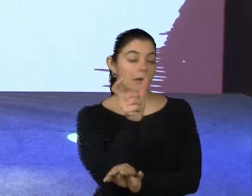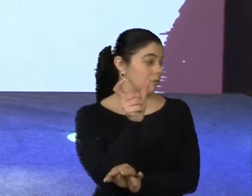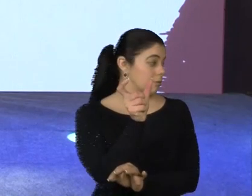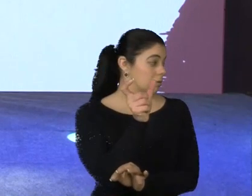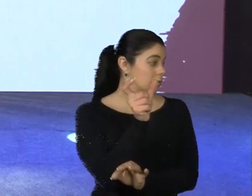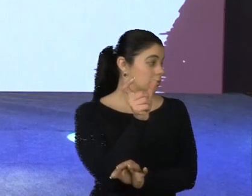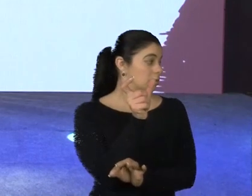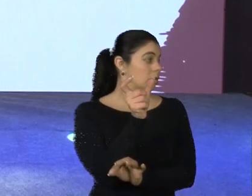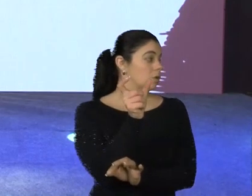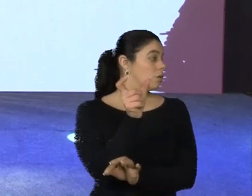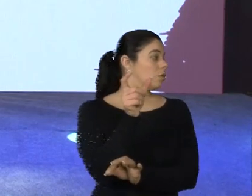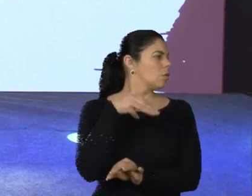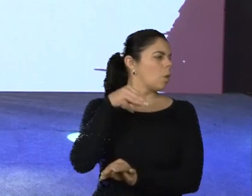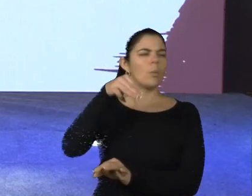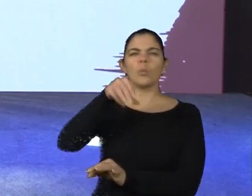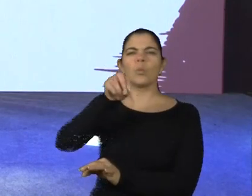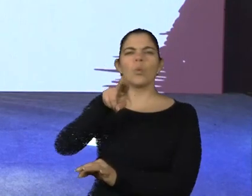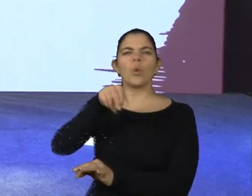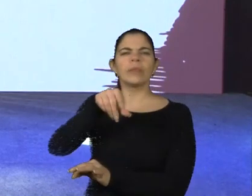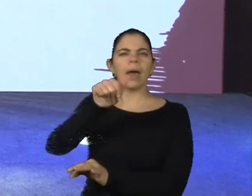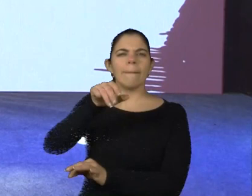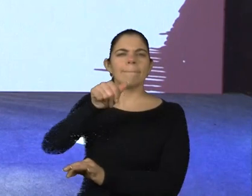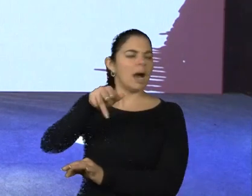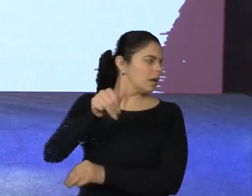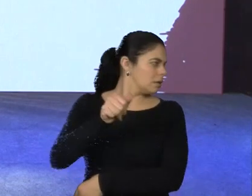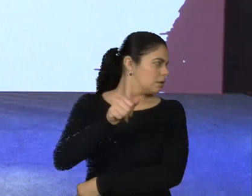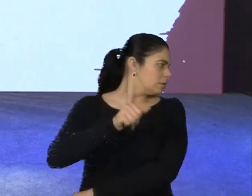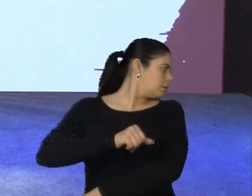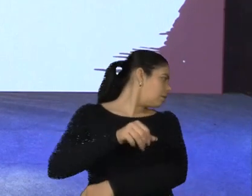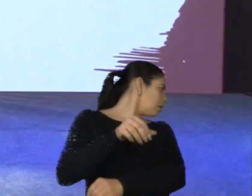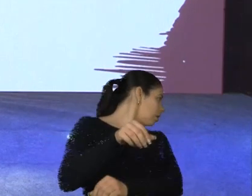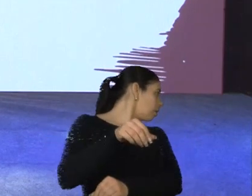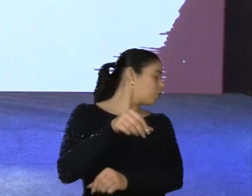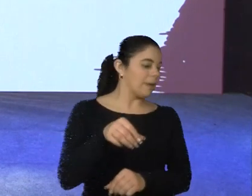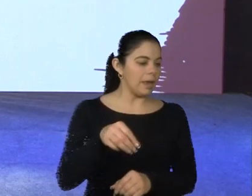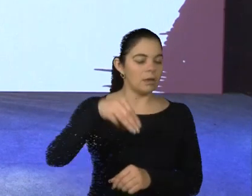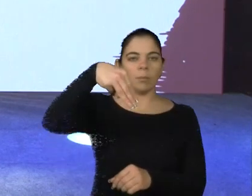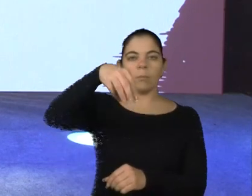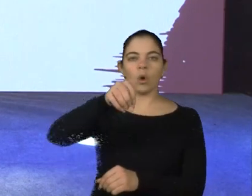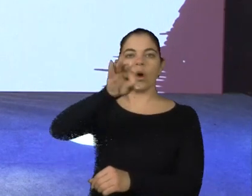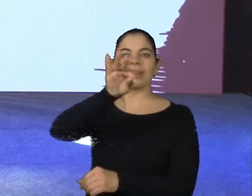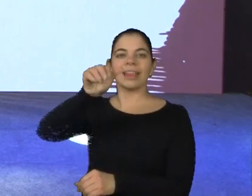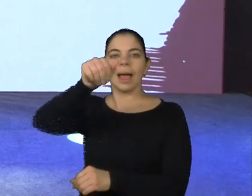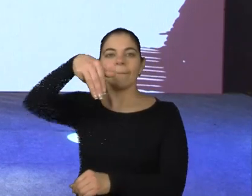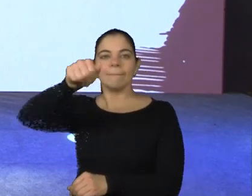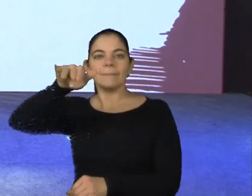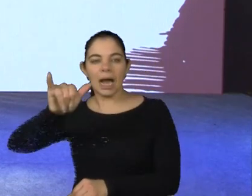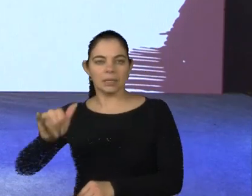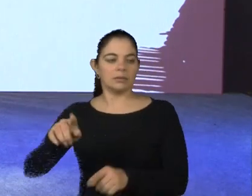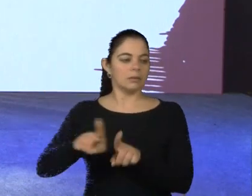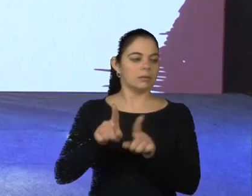Muntainai, tem coisa de um mês, mais ou menos. E o que eu aprendi foi que assim, é um grito de